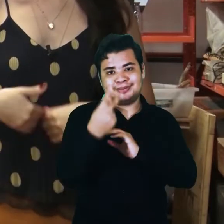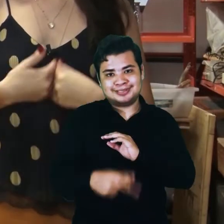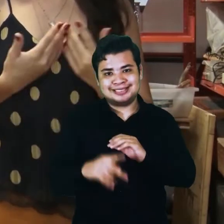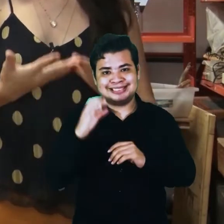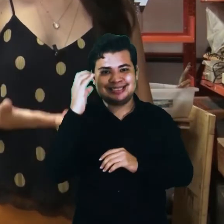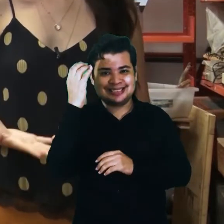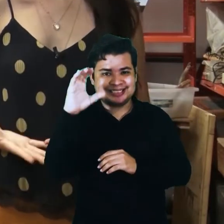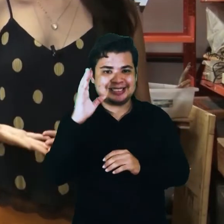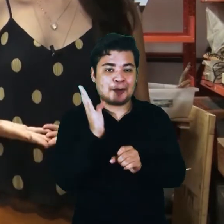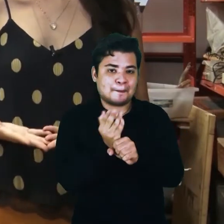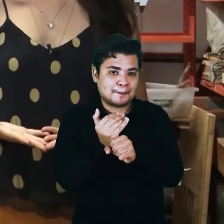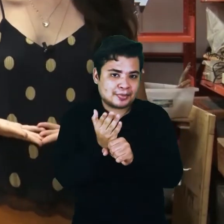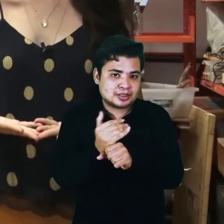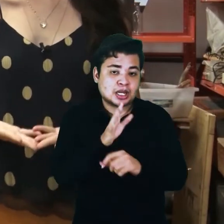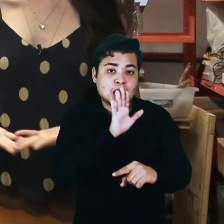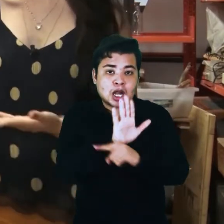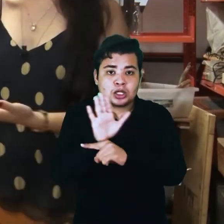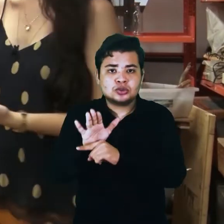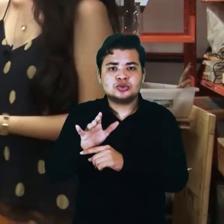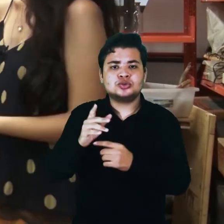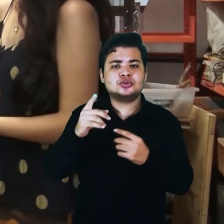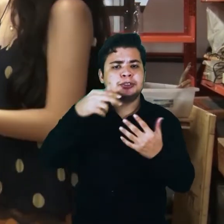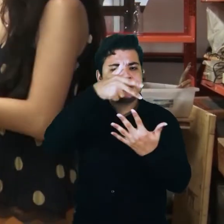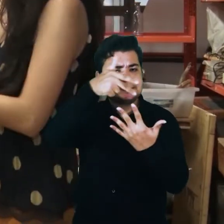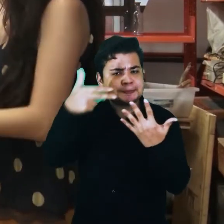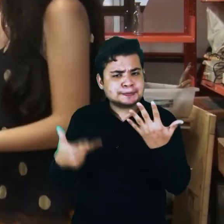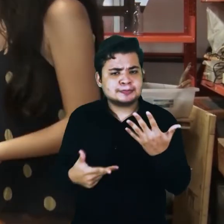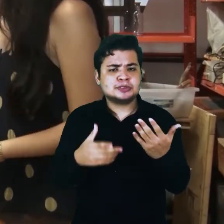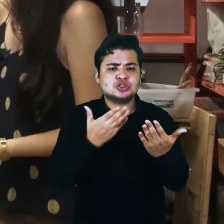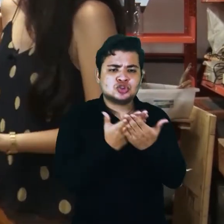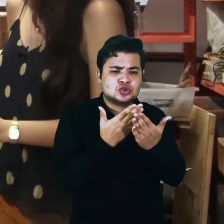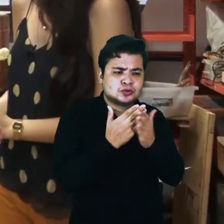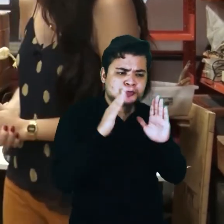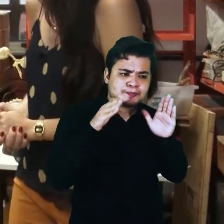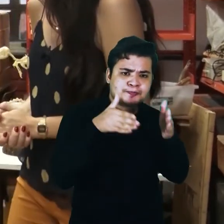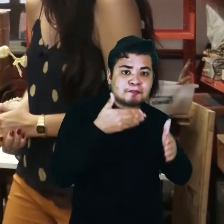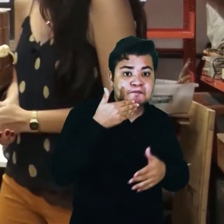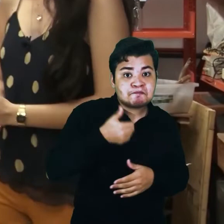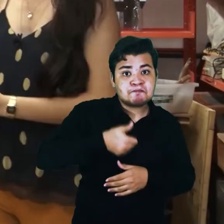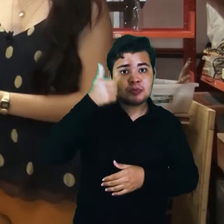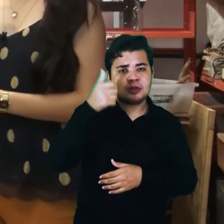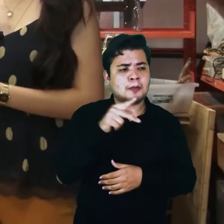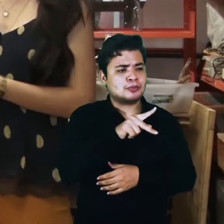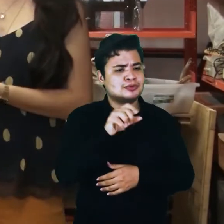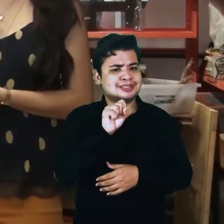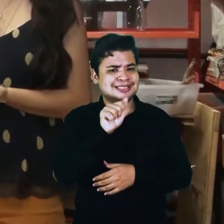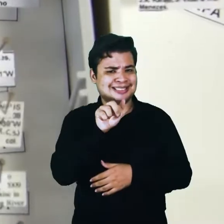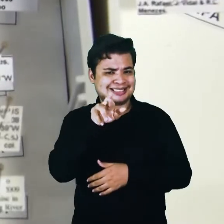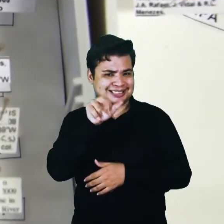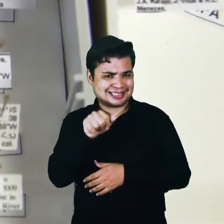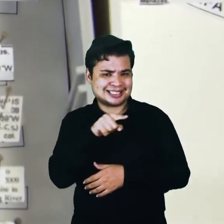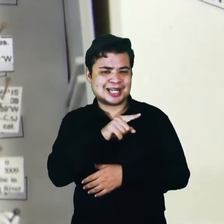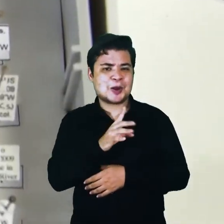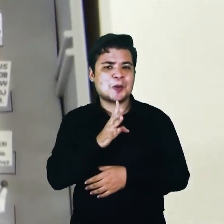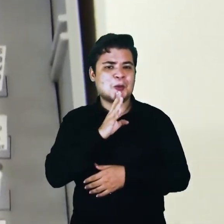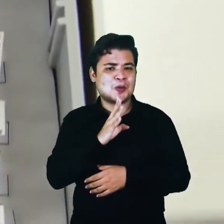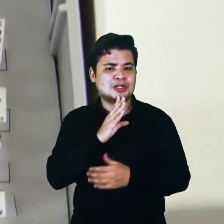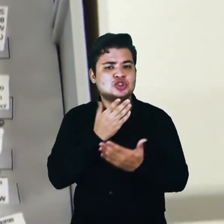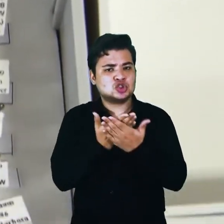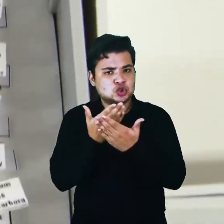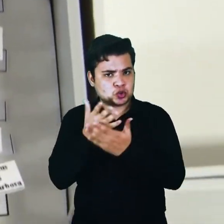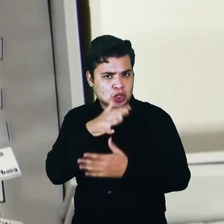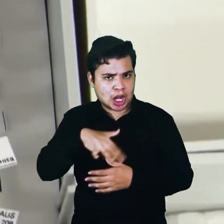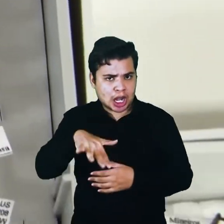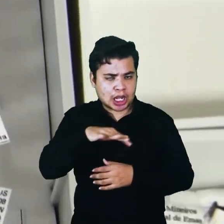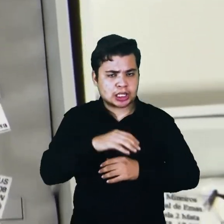catalogar, estudar melhor cada espécie. A professora Sara tem estudos nessa área, não é isso, professora? Isso. Conta pra gente, quanto a gente